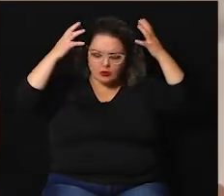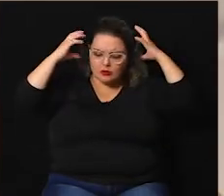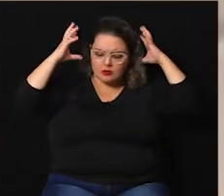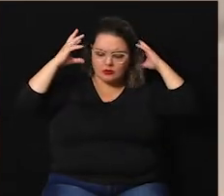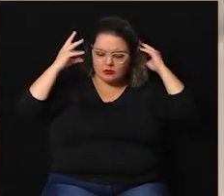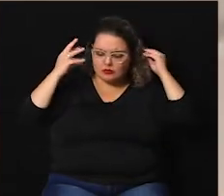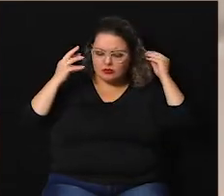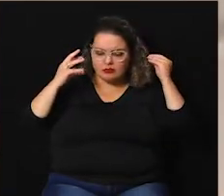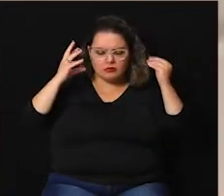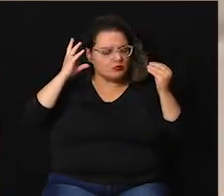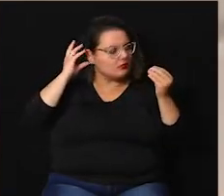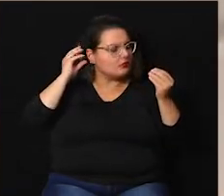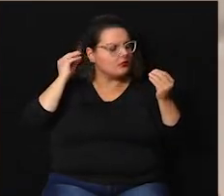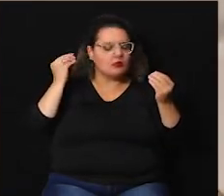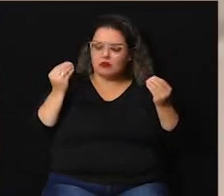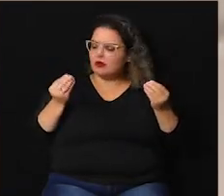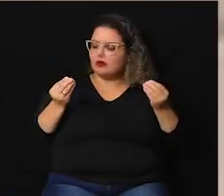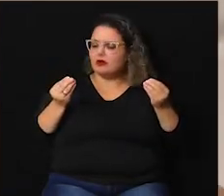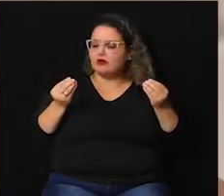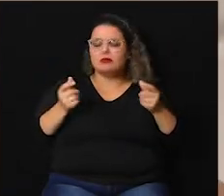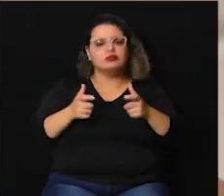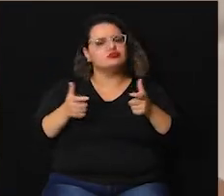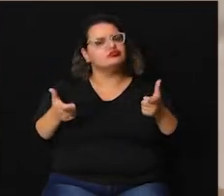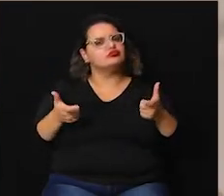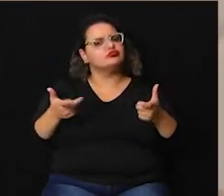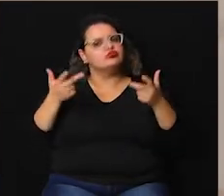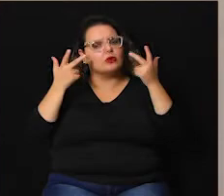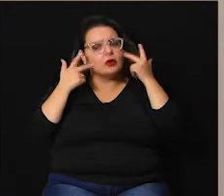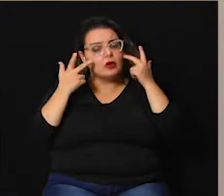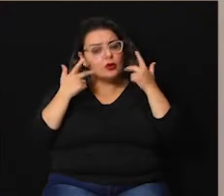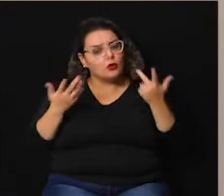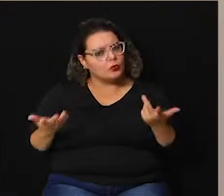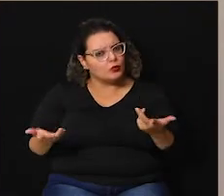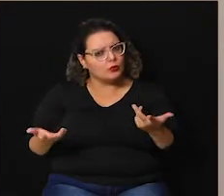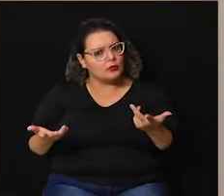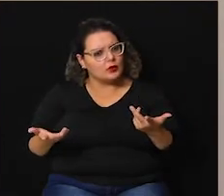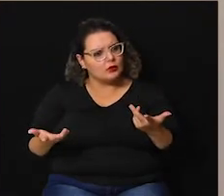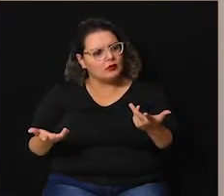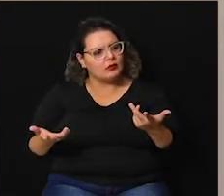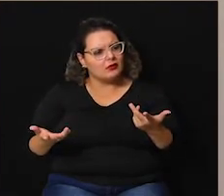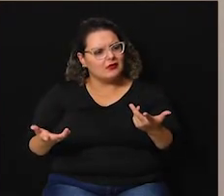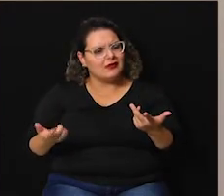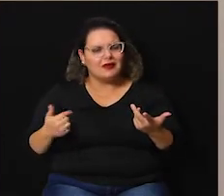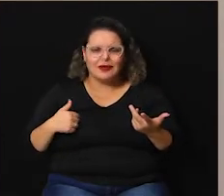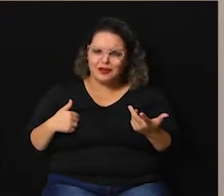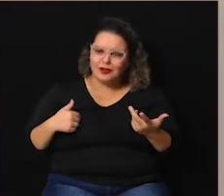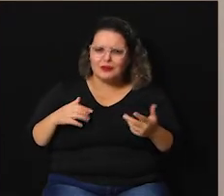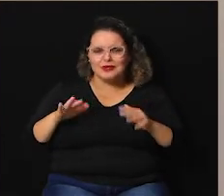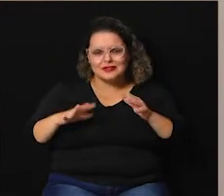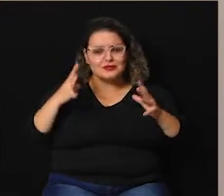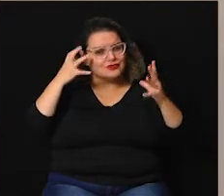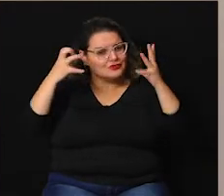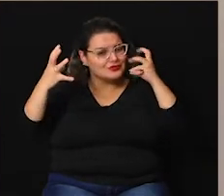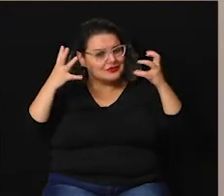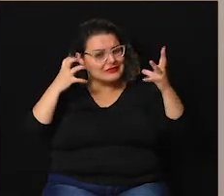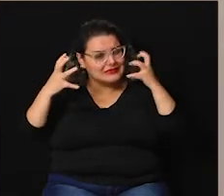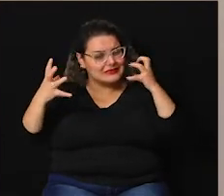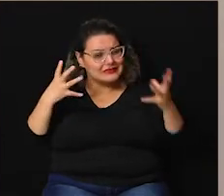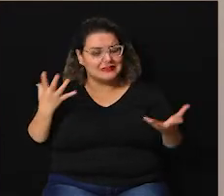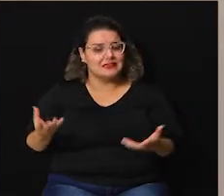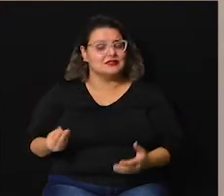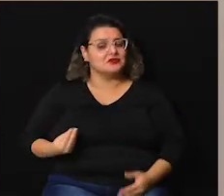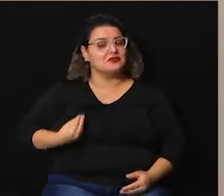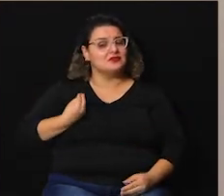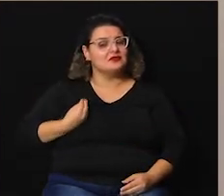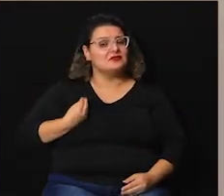estou começando a perceber uma perda maior do que o habitual. Será que eu não estou submetida a um estresse? Será que eu não